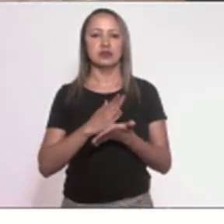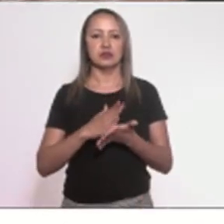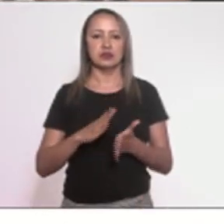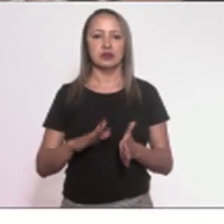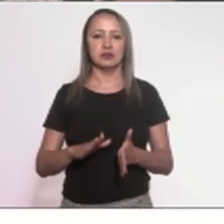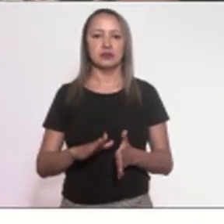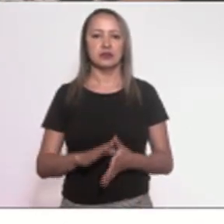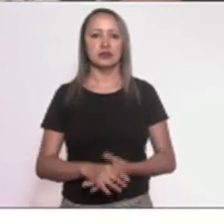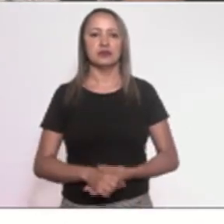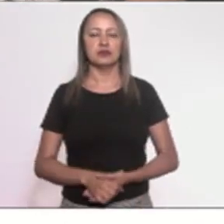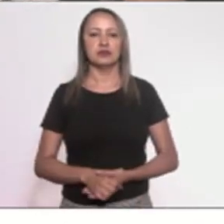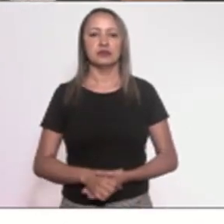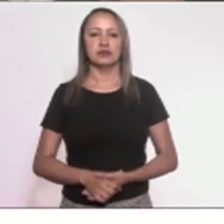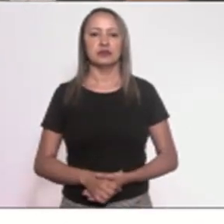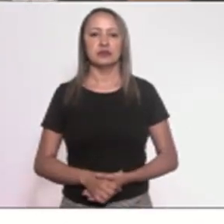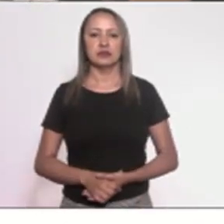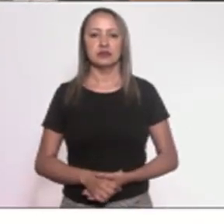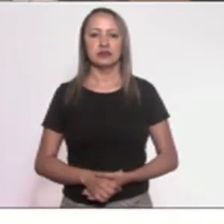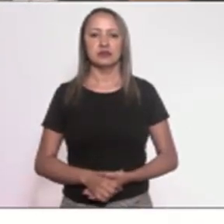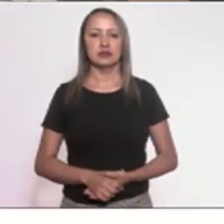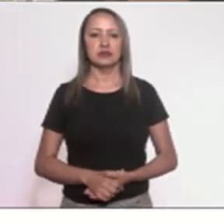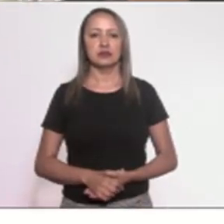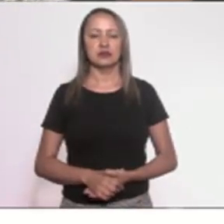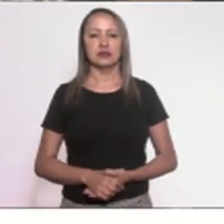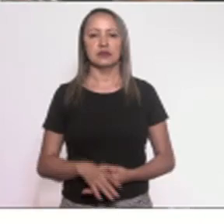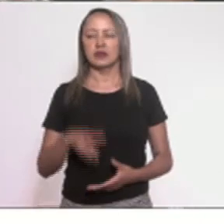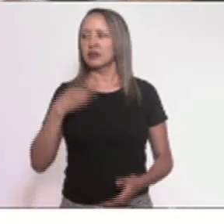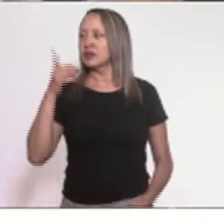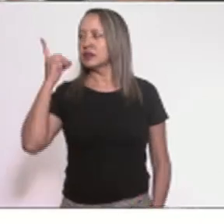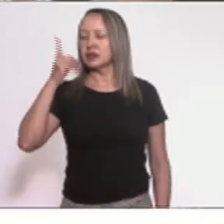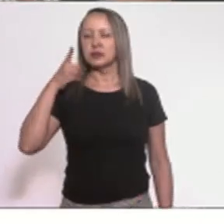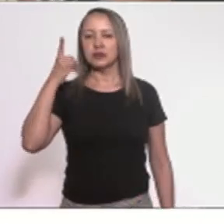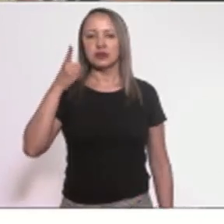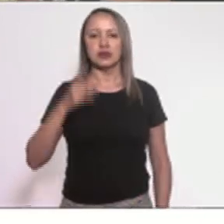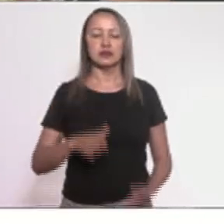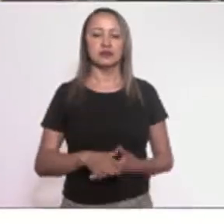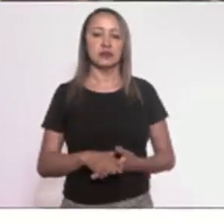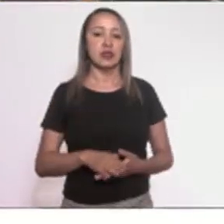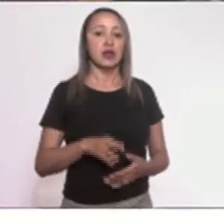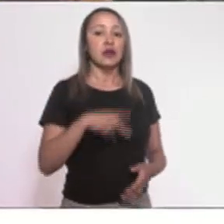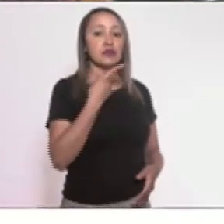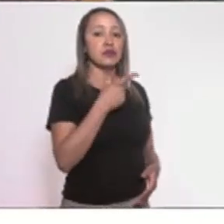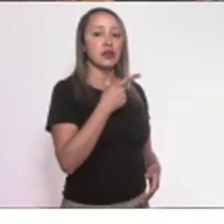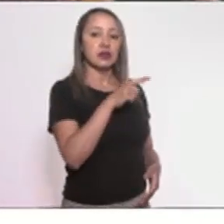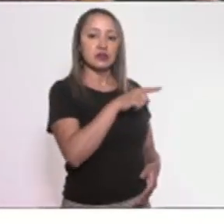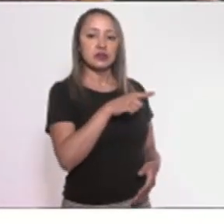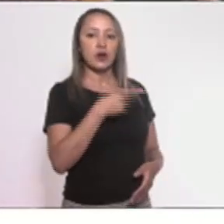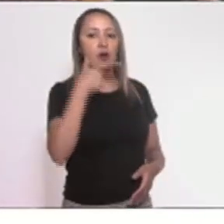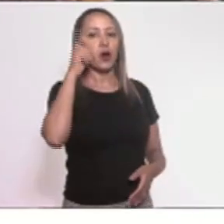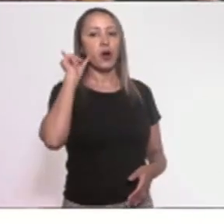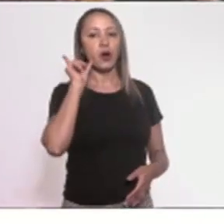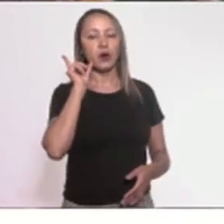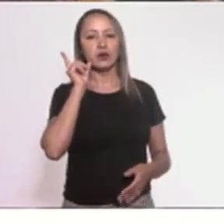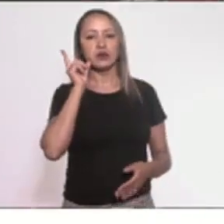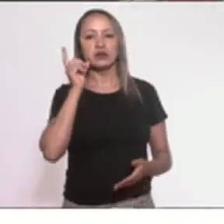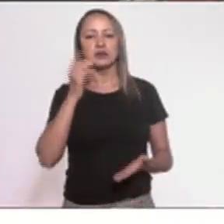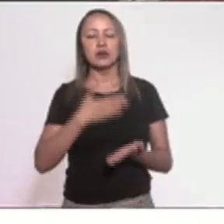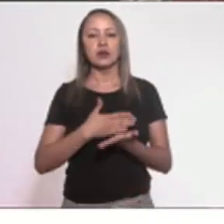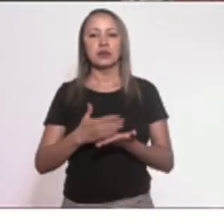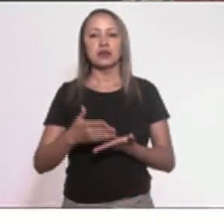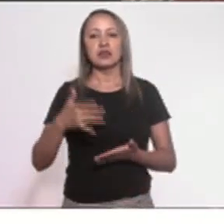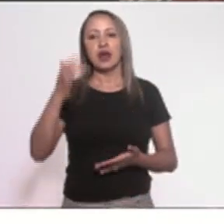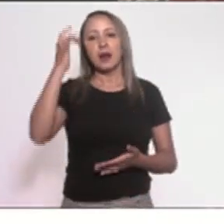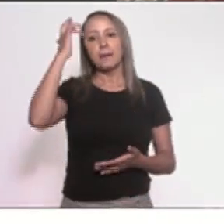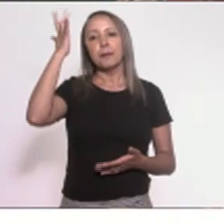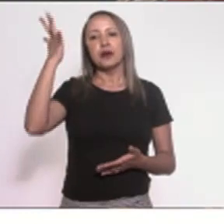trabalho, passarmos para o expediente final, com a palavra o deputado Valdec Carneiro. É só porque eu falei com Vossa Excelência ontem, para ver se retornava na pauta de amanhã